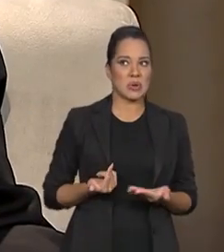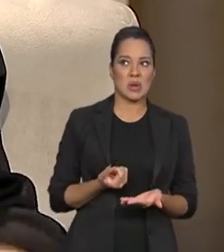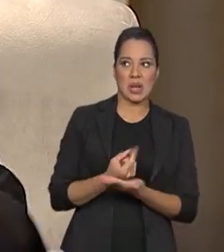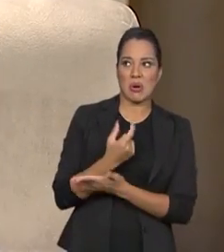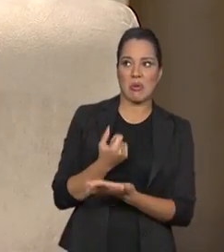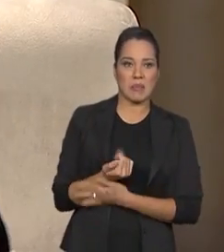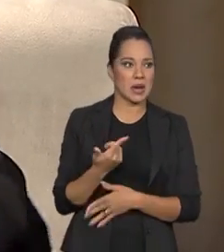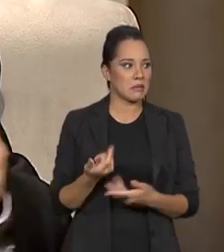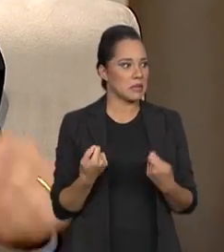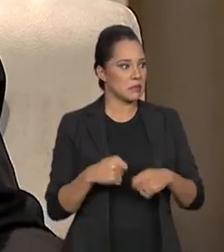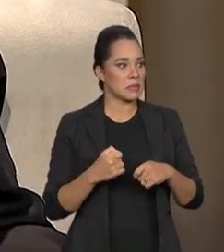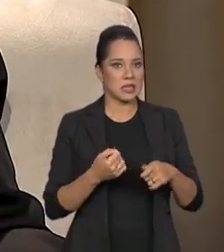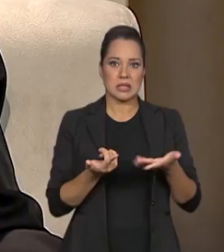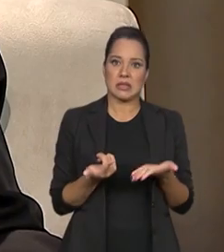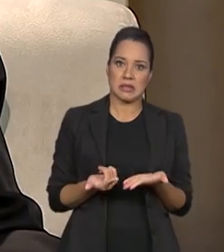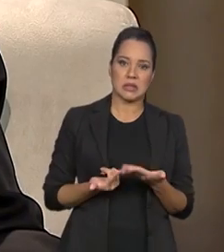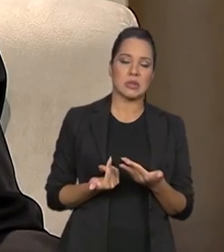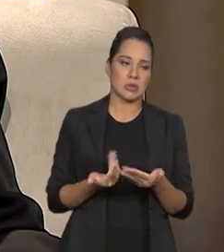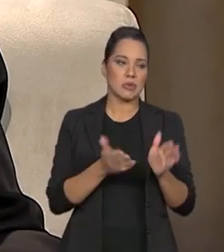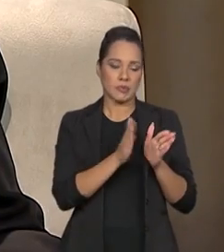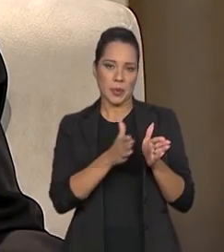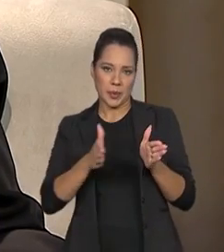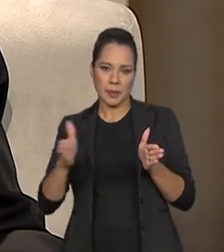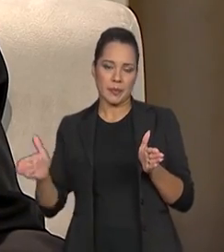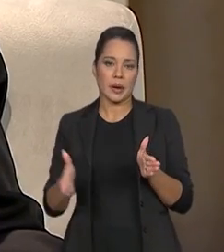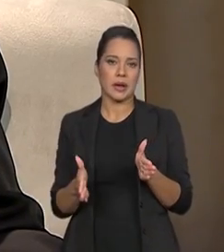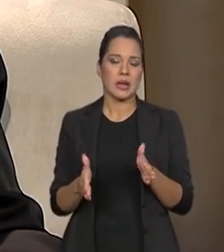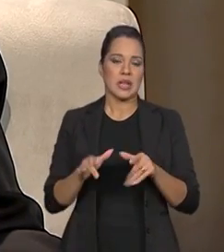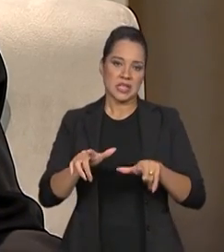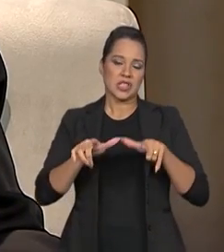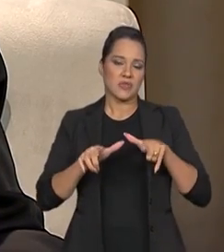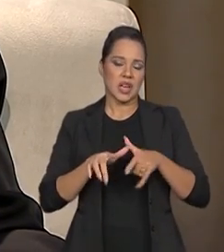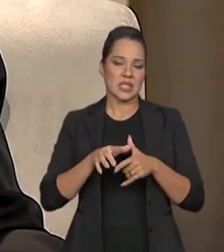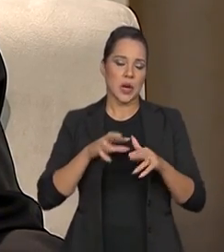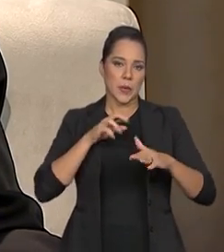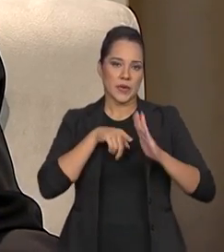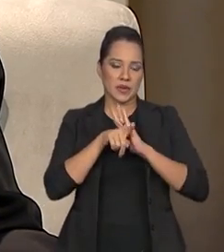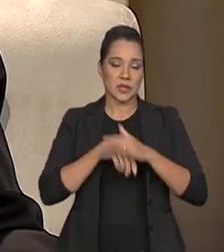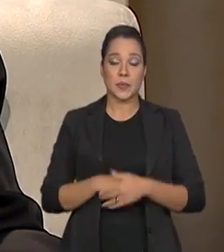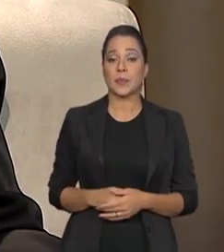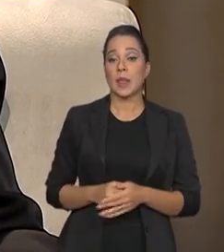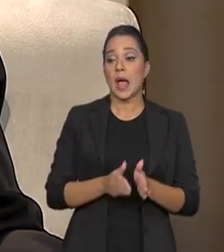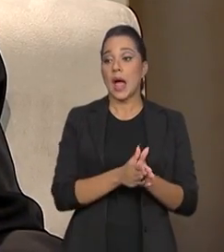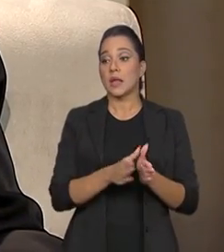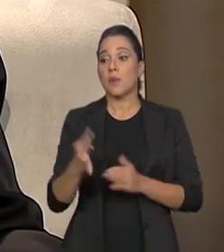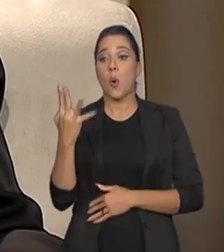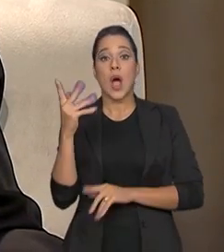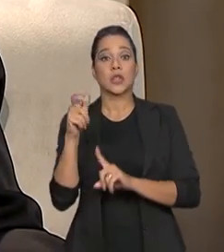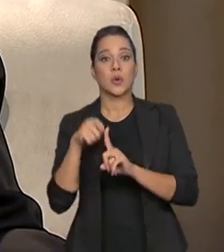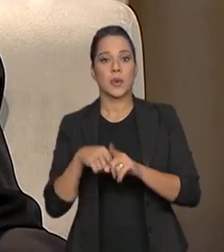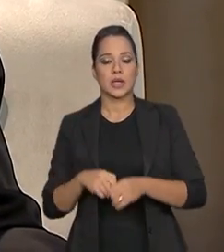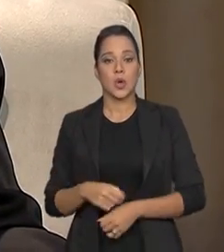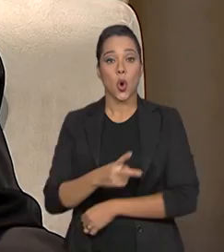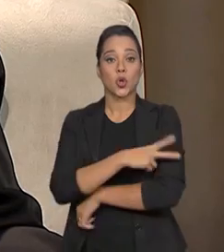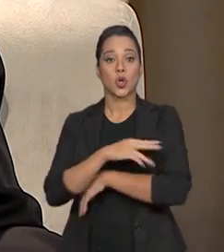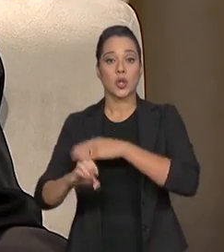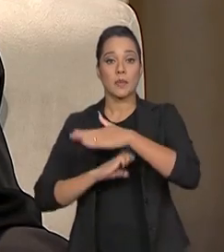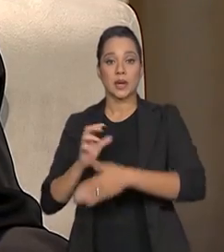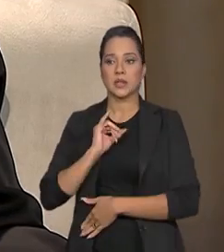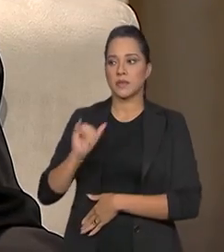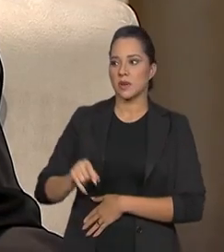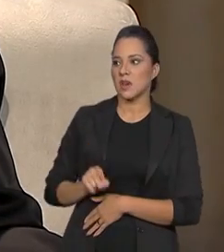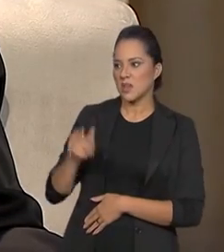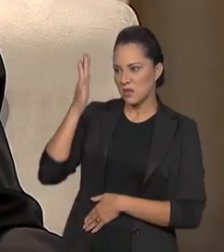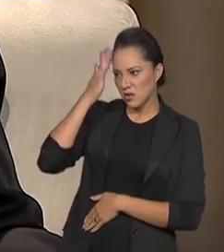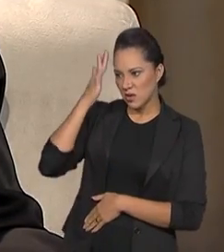quer comprar mais eu vou fazer o processo de certificação da minha panela de pressão passar dos 4 meses o dono da empresa disse